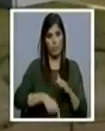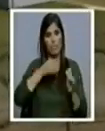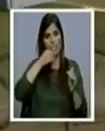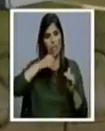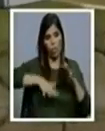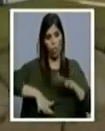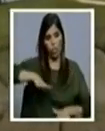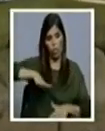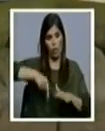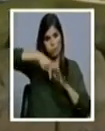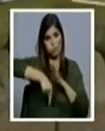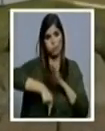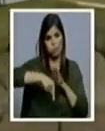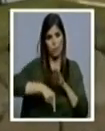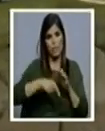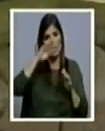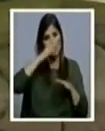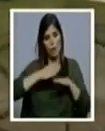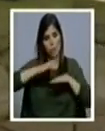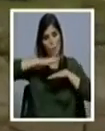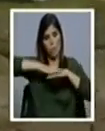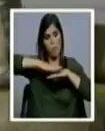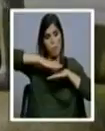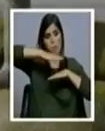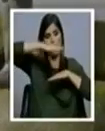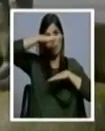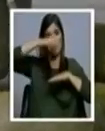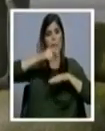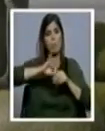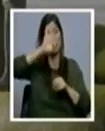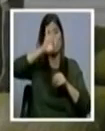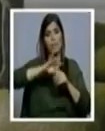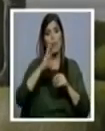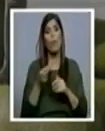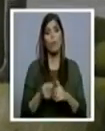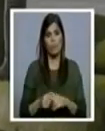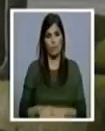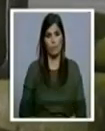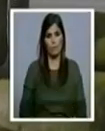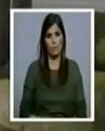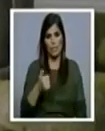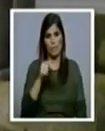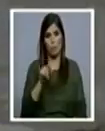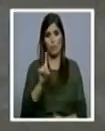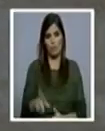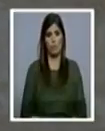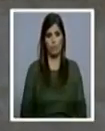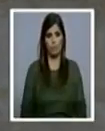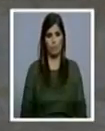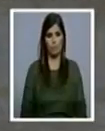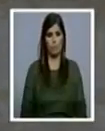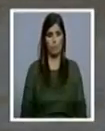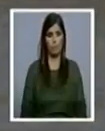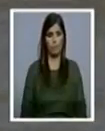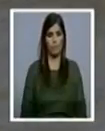vamos medindo o quanto é que se depositou acima desse mosaico. 1,6.